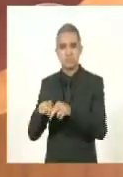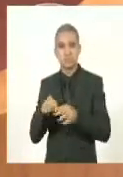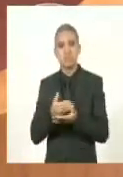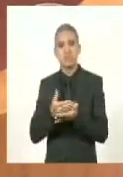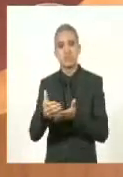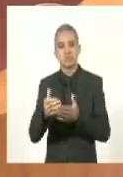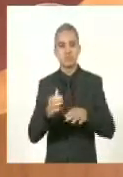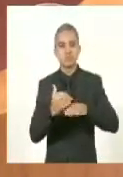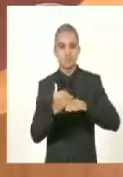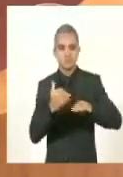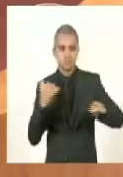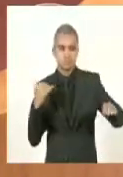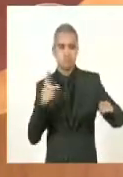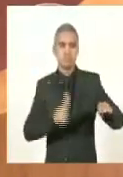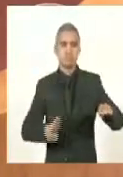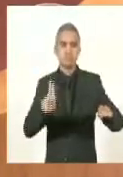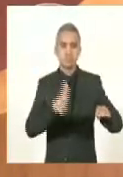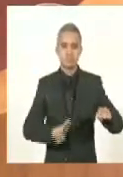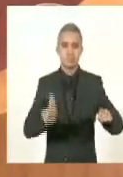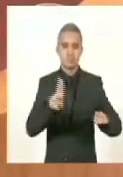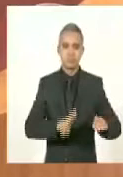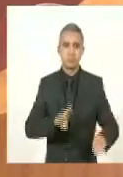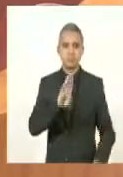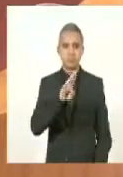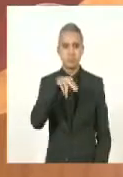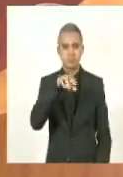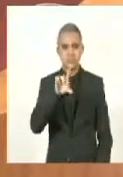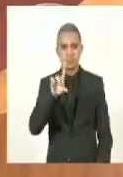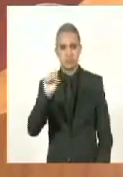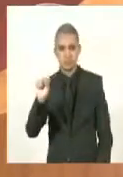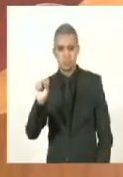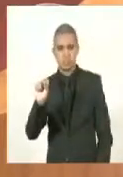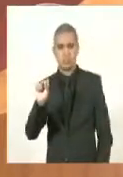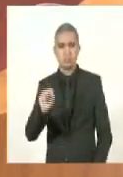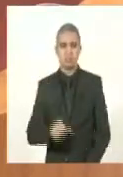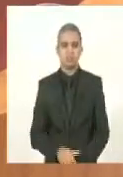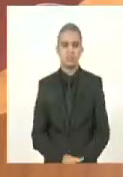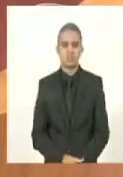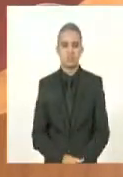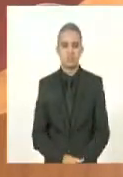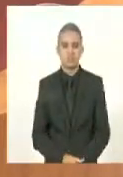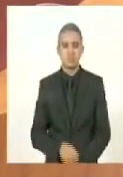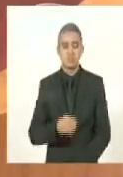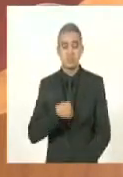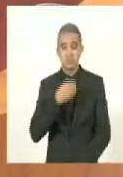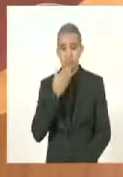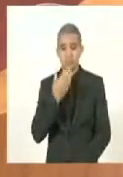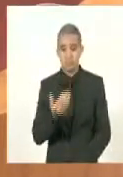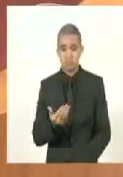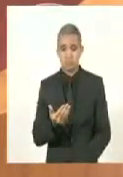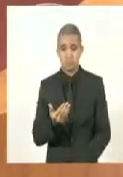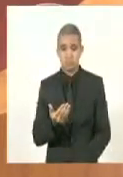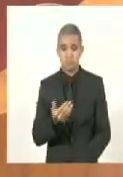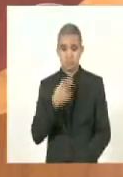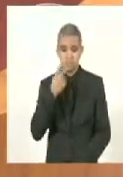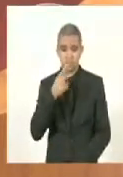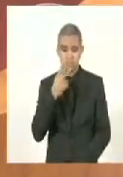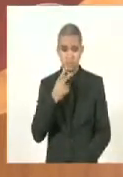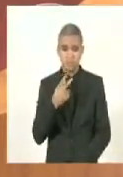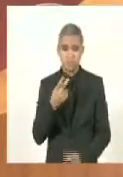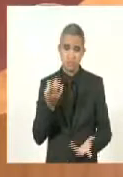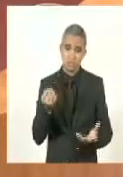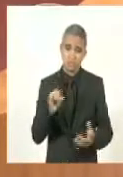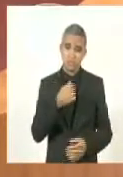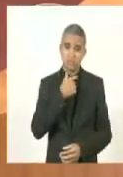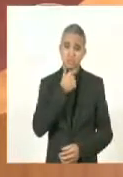e outras coisas que o BNDES já tem deixado lá. Pelo deputado Edilazo, gostaria de falar, se possível. Se a voz Se Vossa